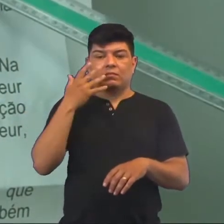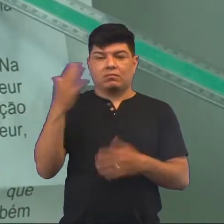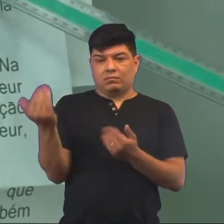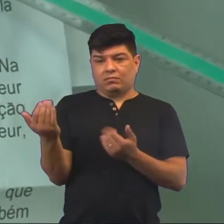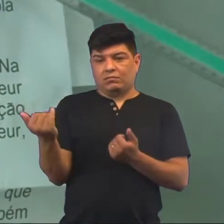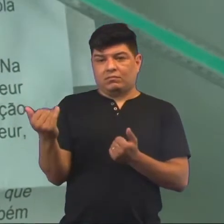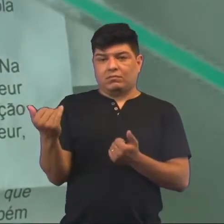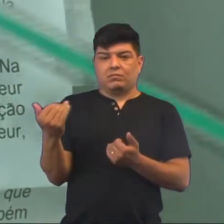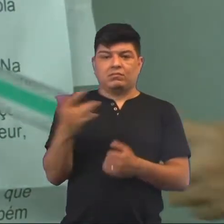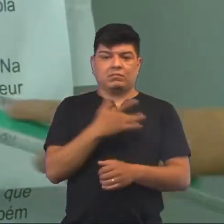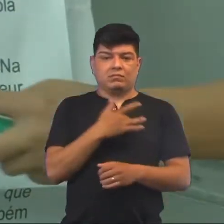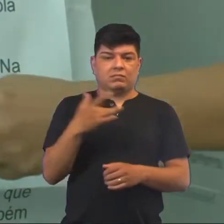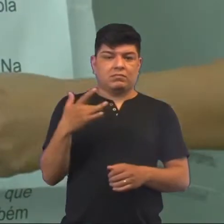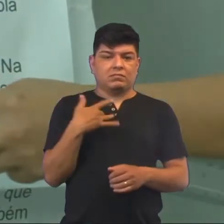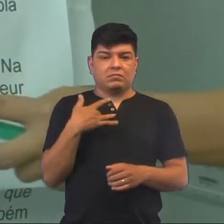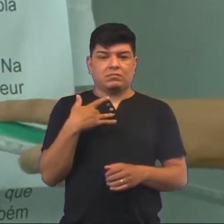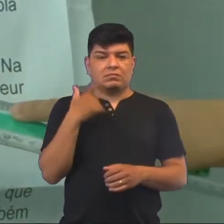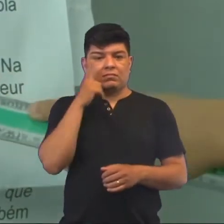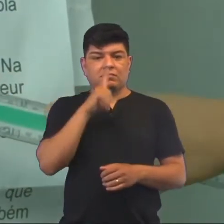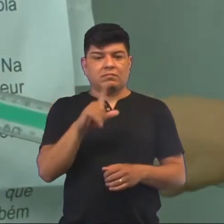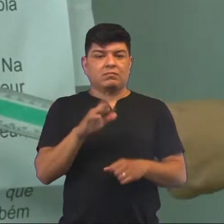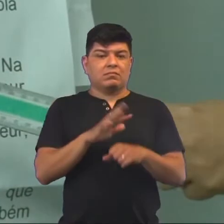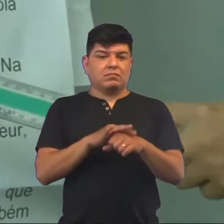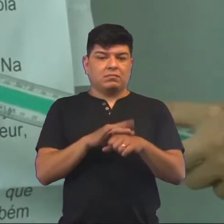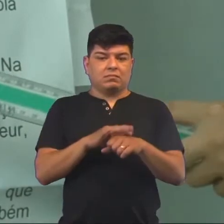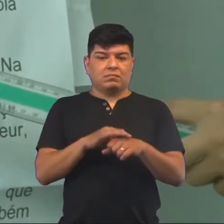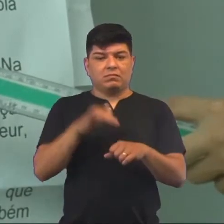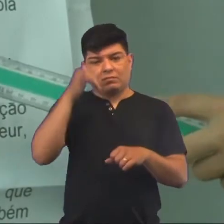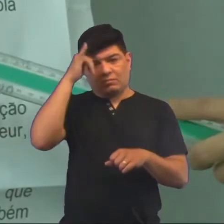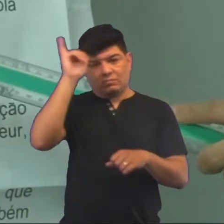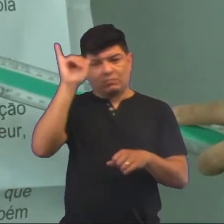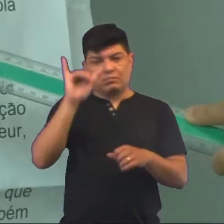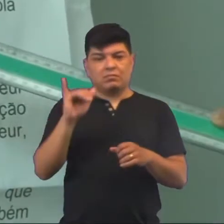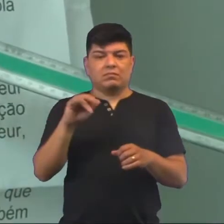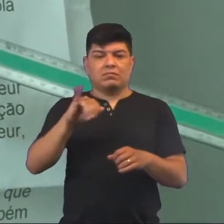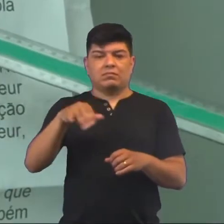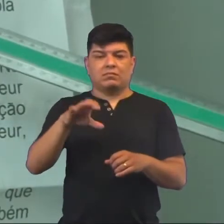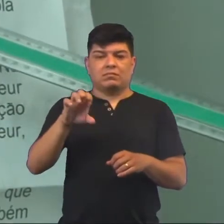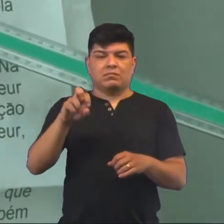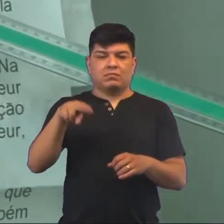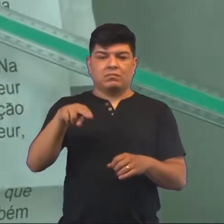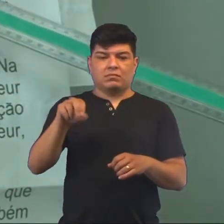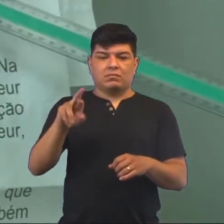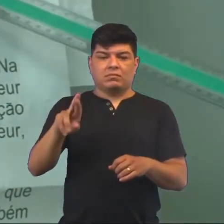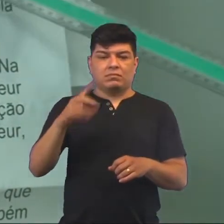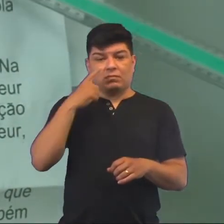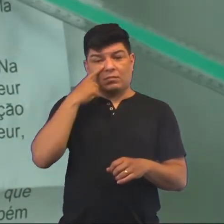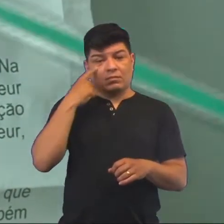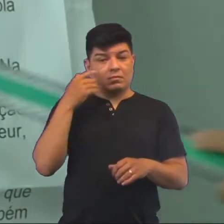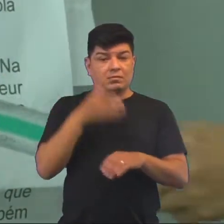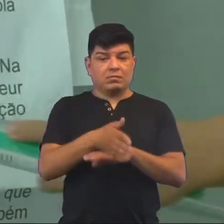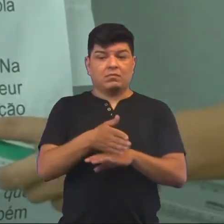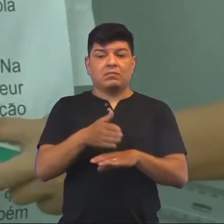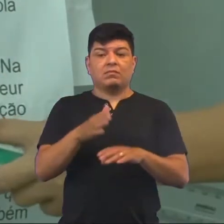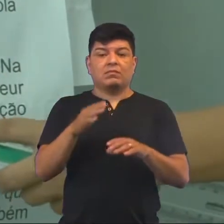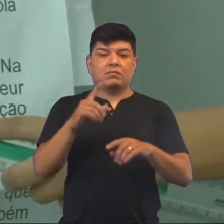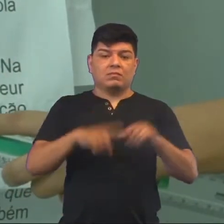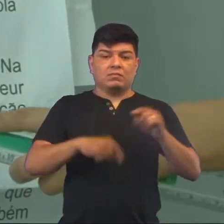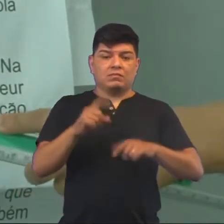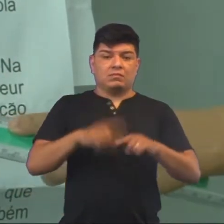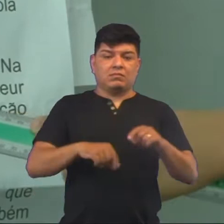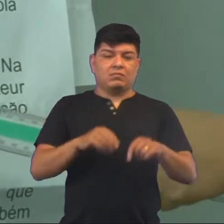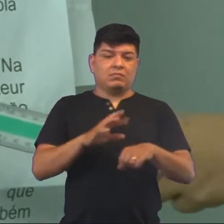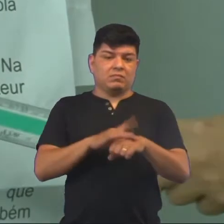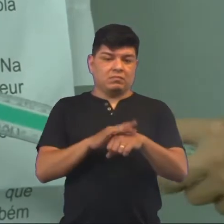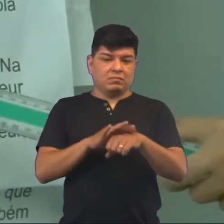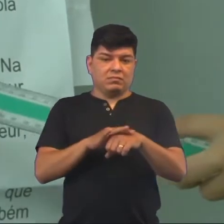saudável. O garoto contraiu a varíola bovina. Jenner, então, introduziu material de uma ferida,